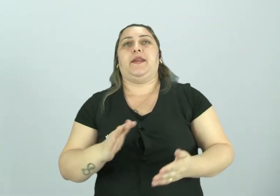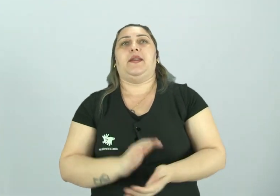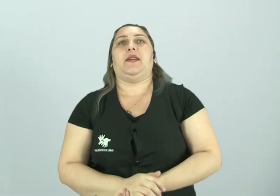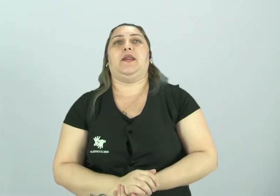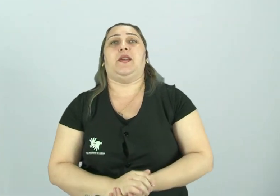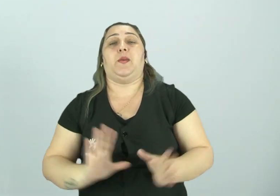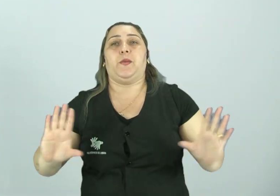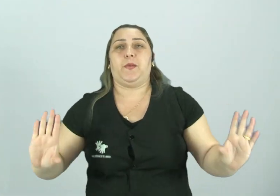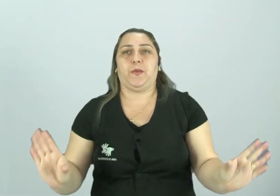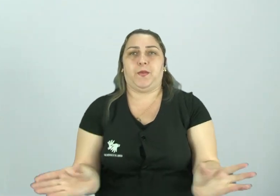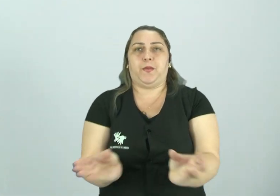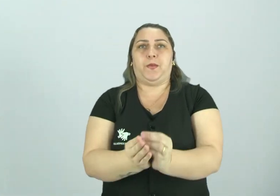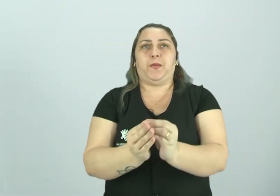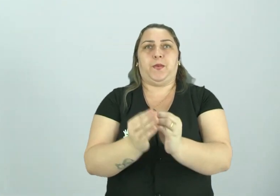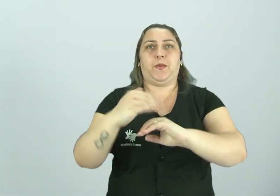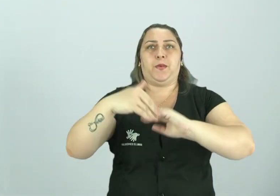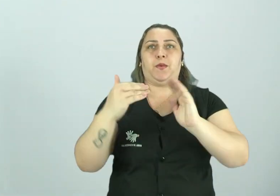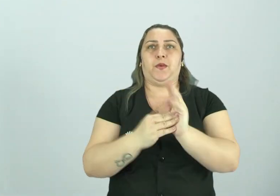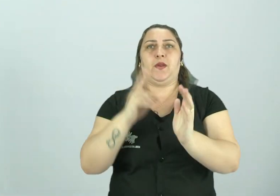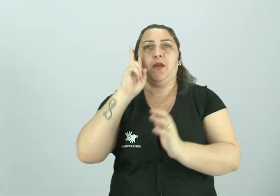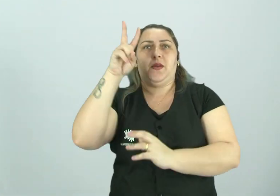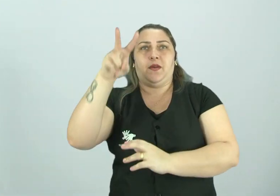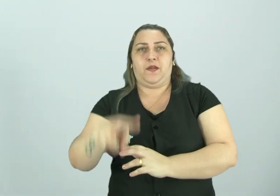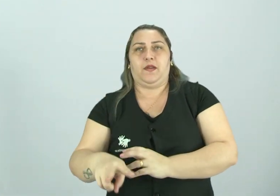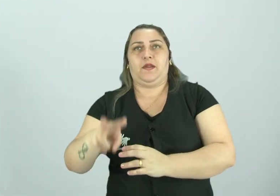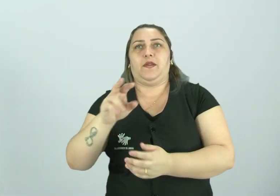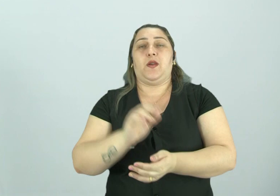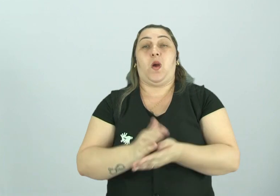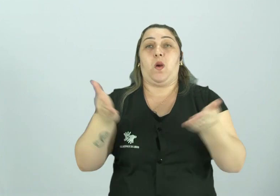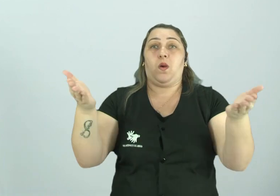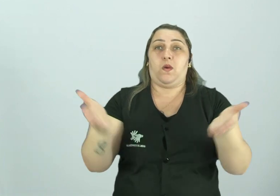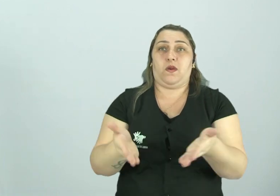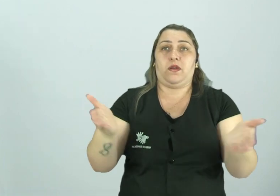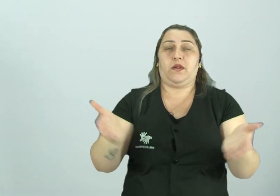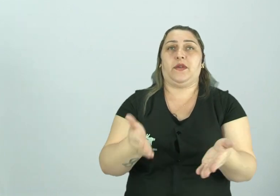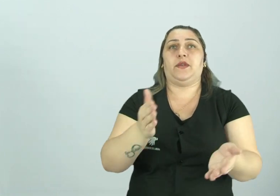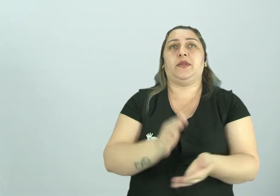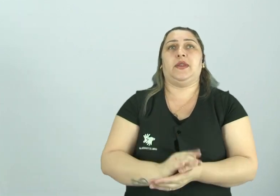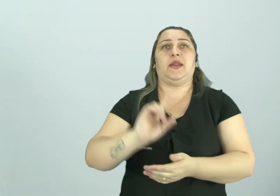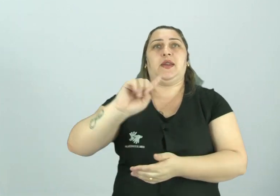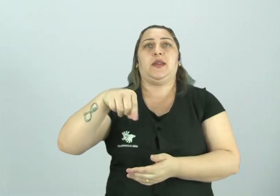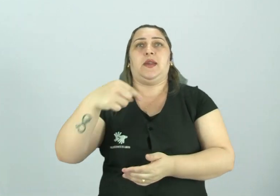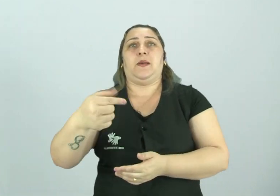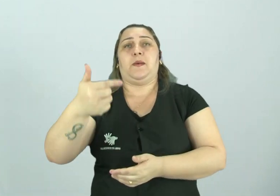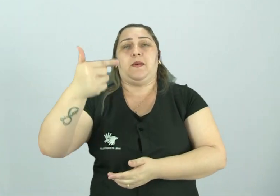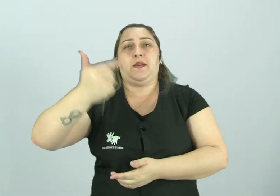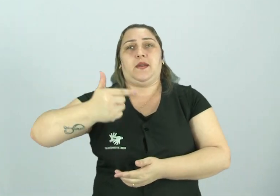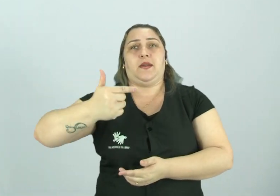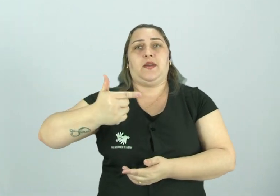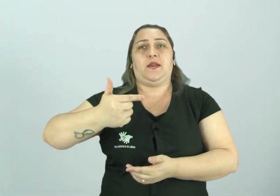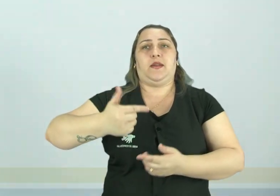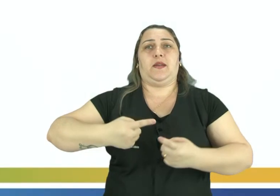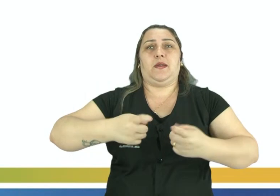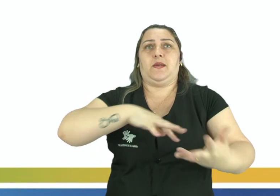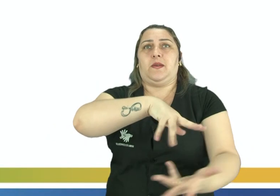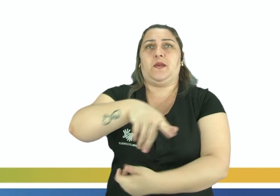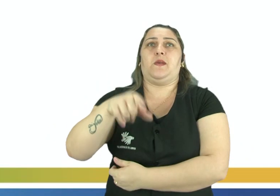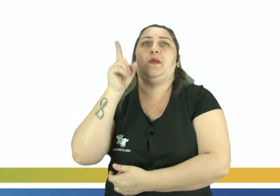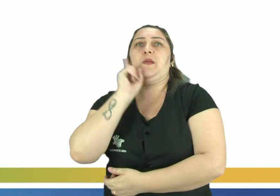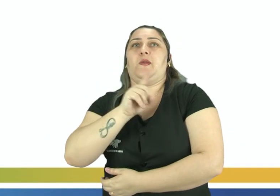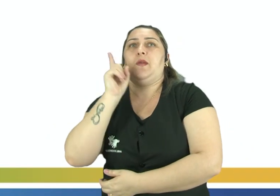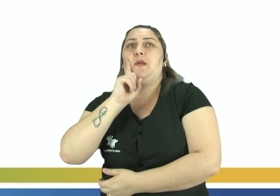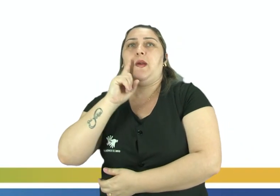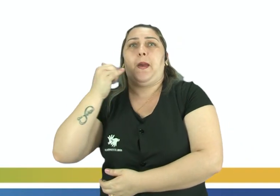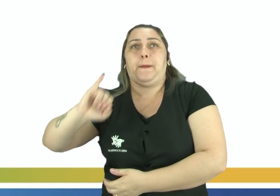em resumo de tudo que a gente viu hoje é que depois da Segunda Guerra Mundial, os Estados Unidos